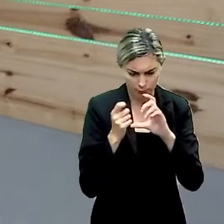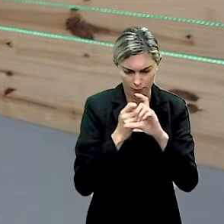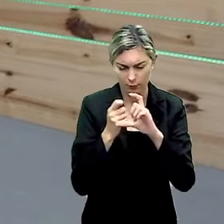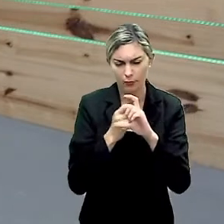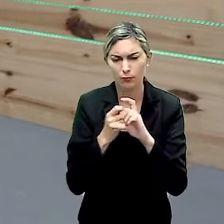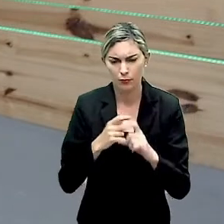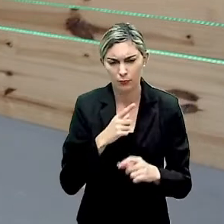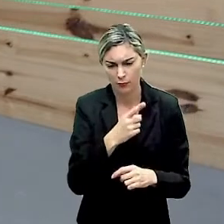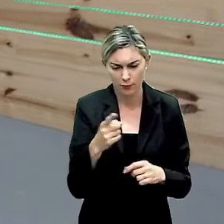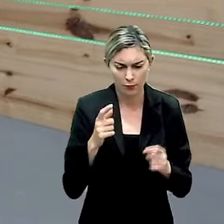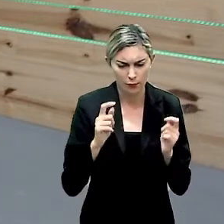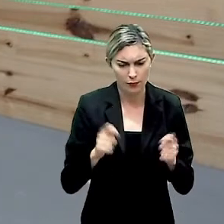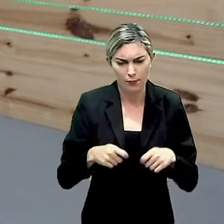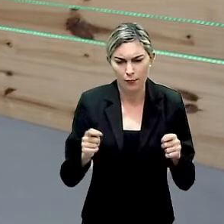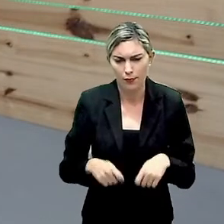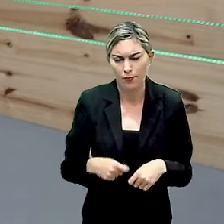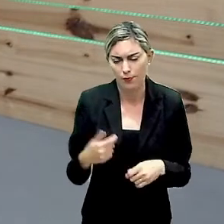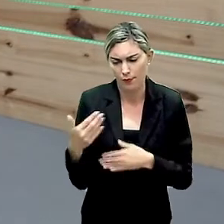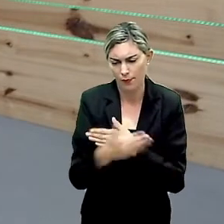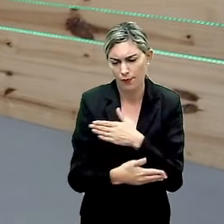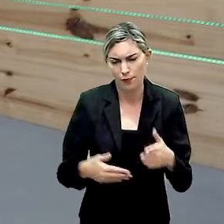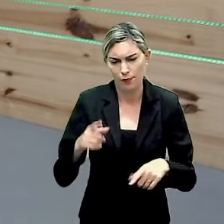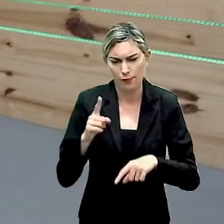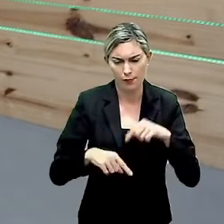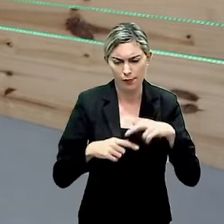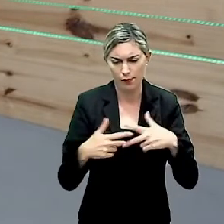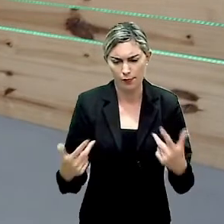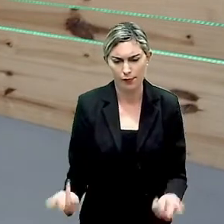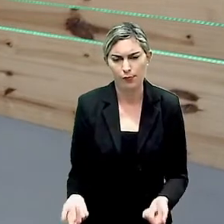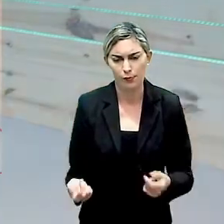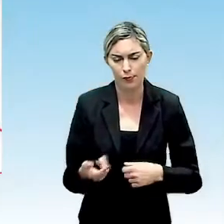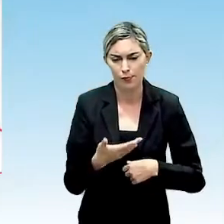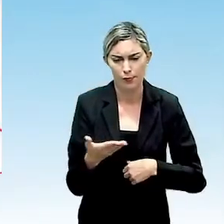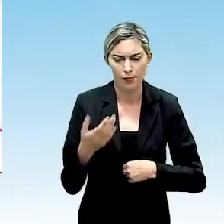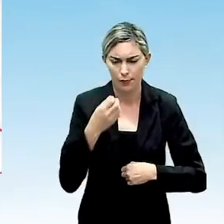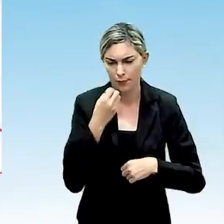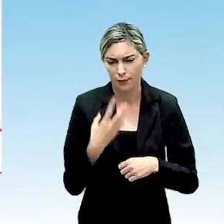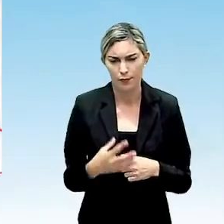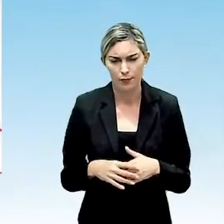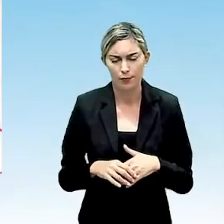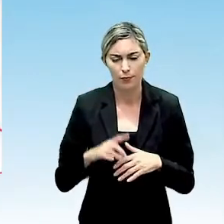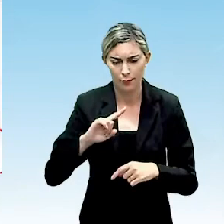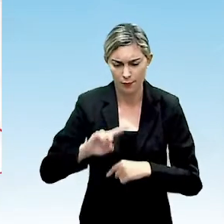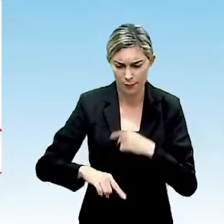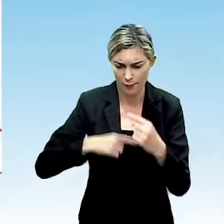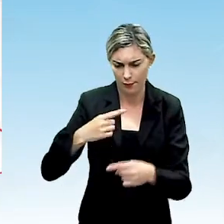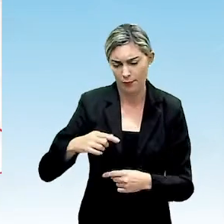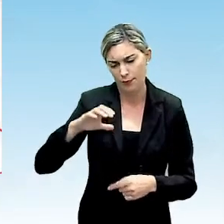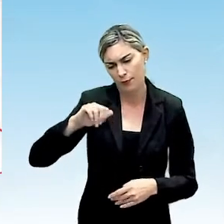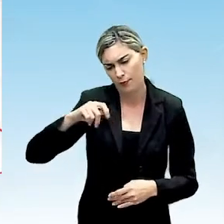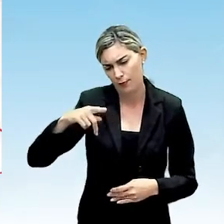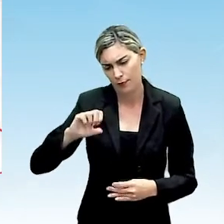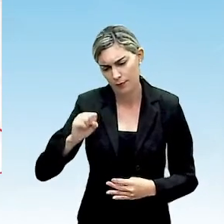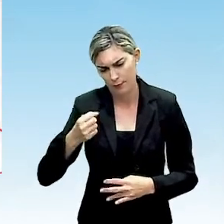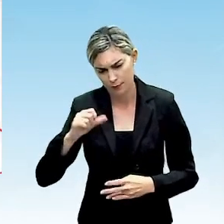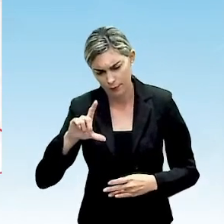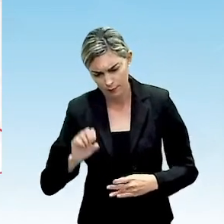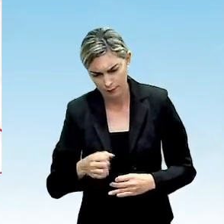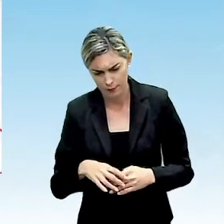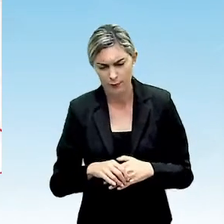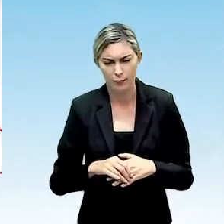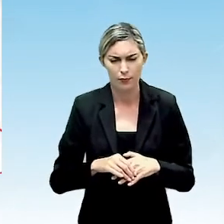Code para que você possa acessar esse material. Beleza? Bom, depois de Campos Sales, você vai ter